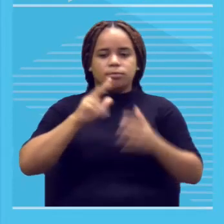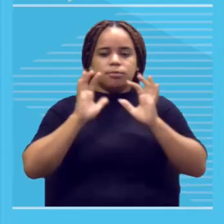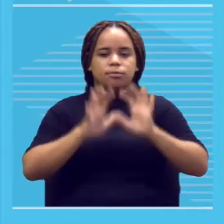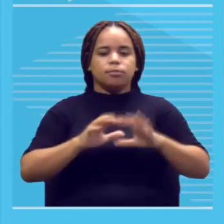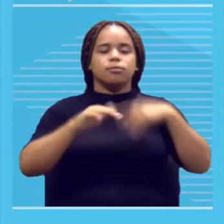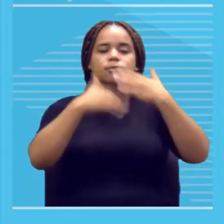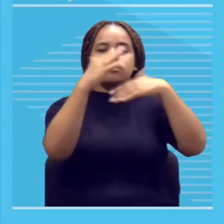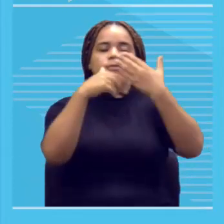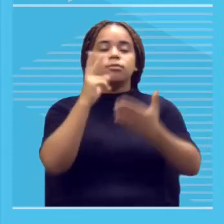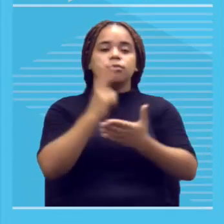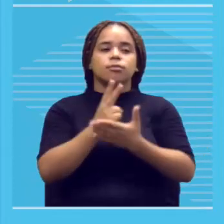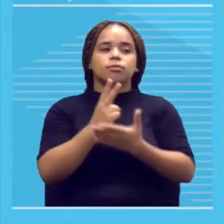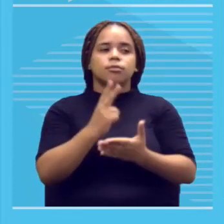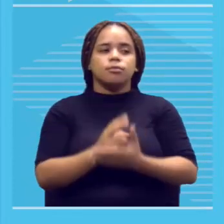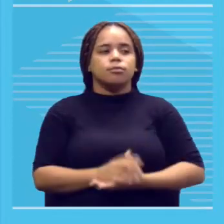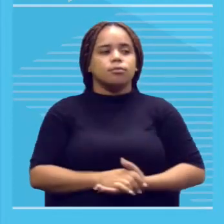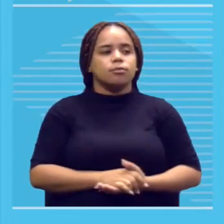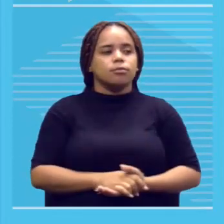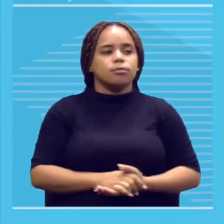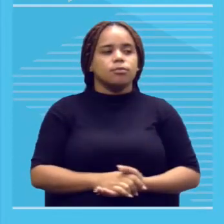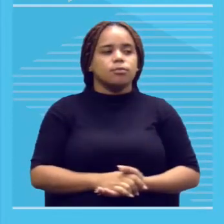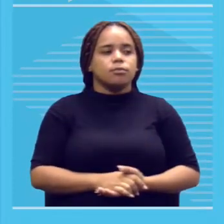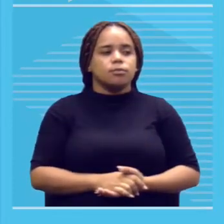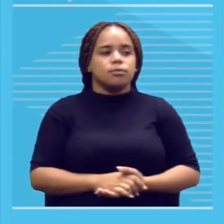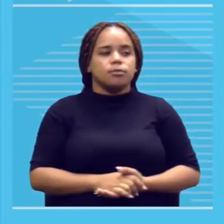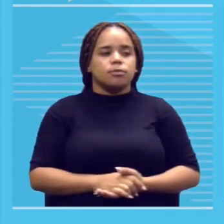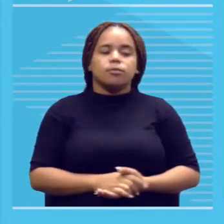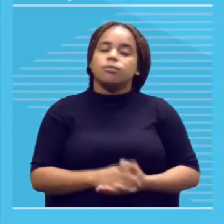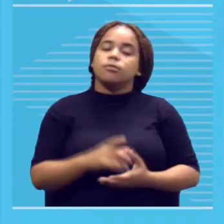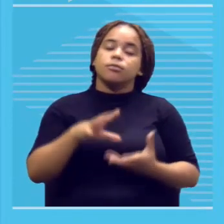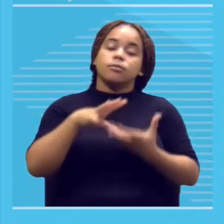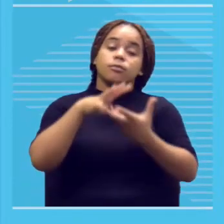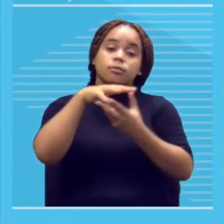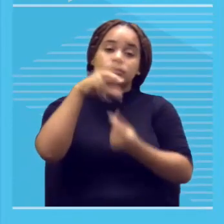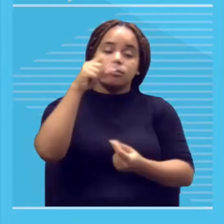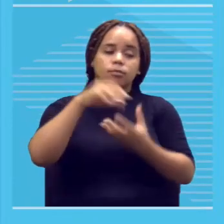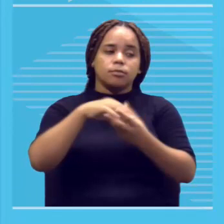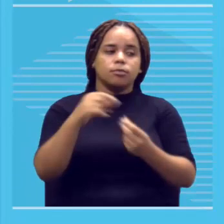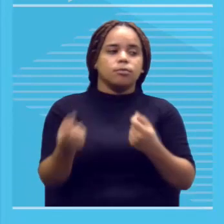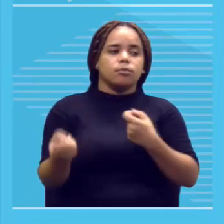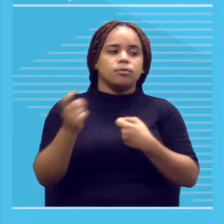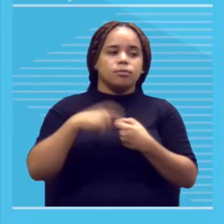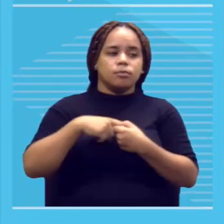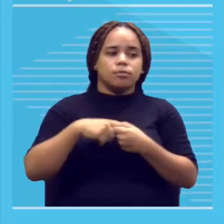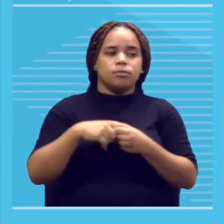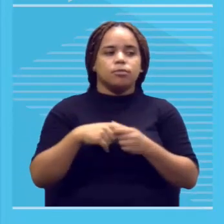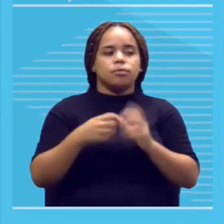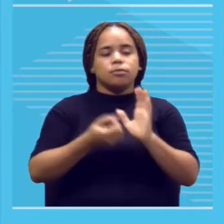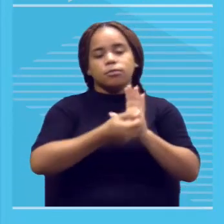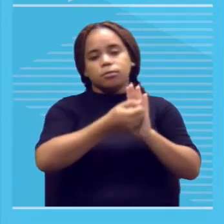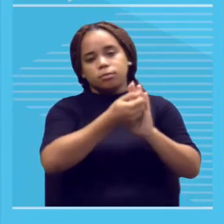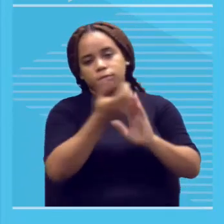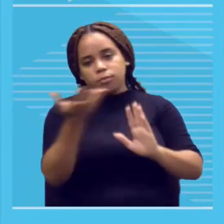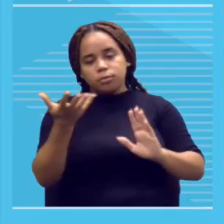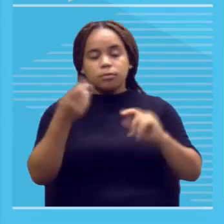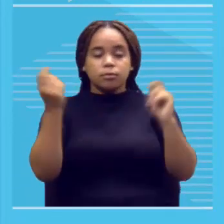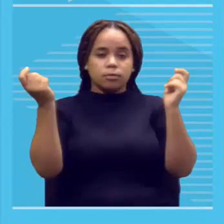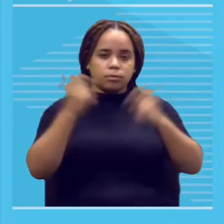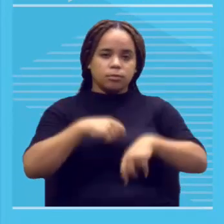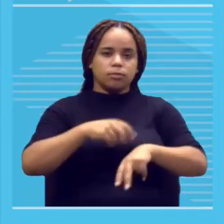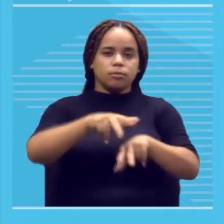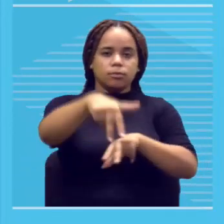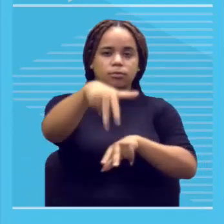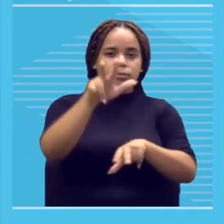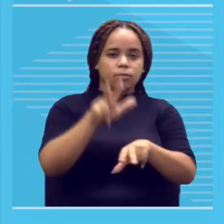é a lei os espíritos gente eles reencarnam quantas vezes forem necessárias para